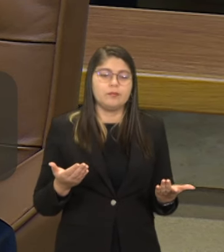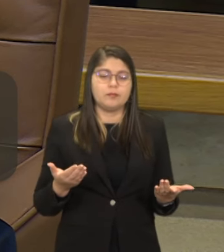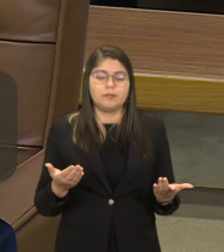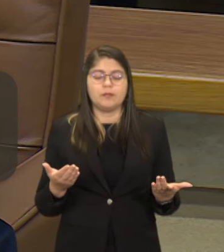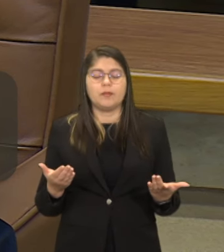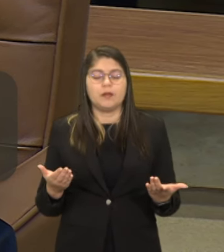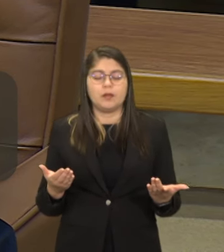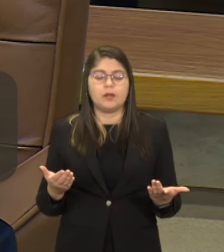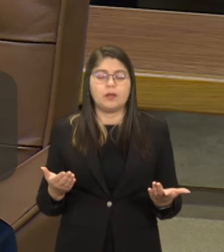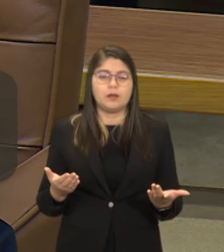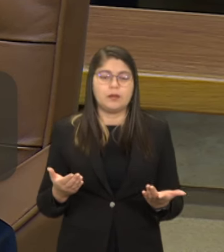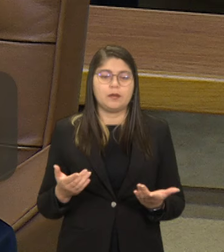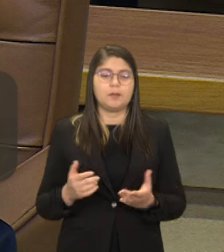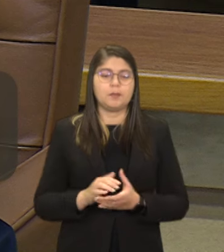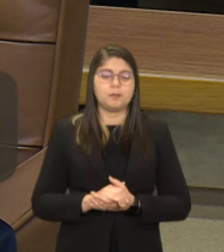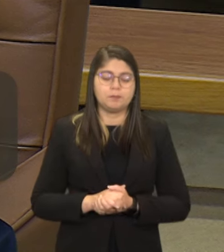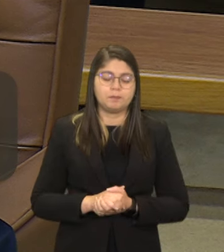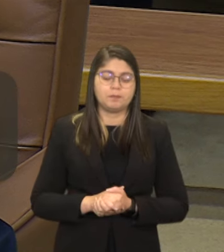composição